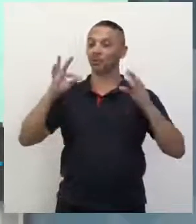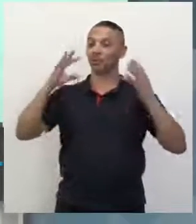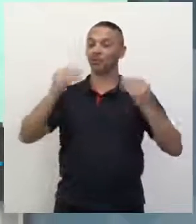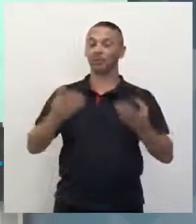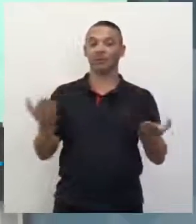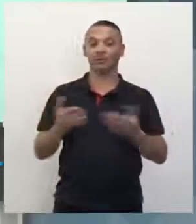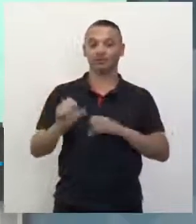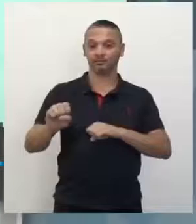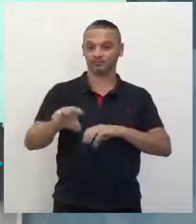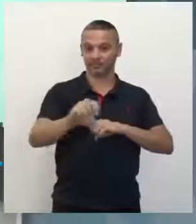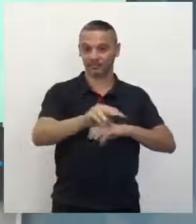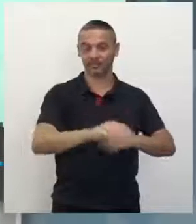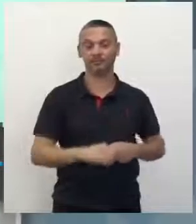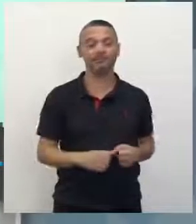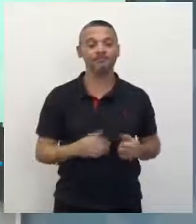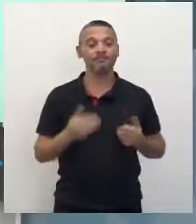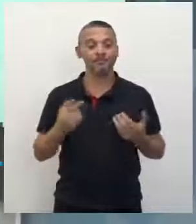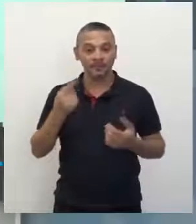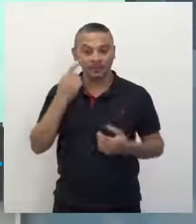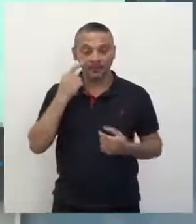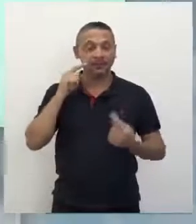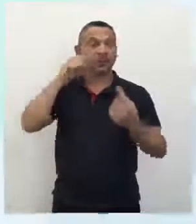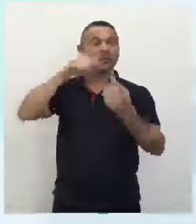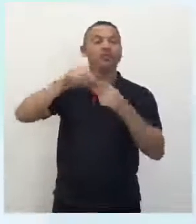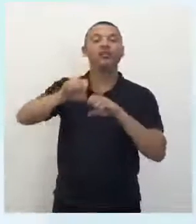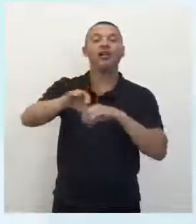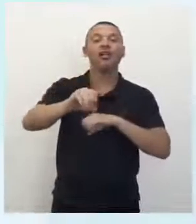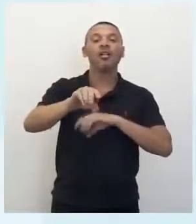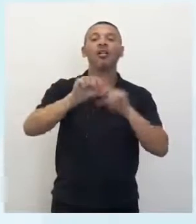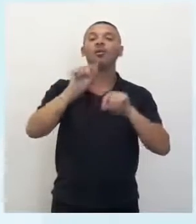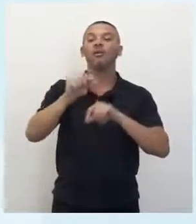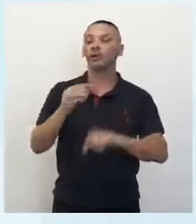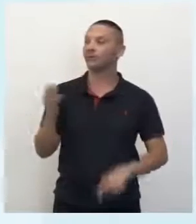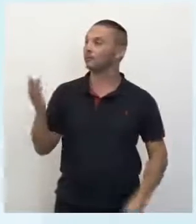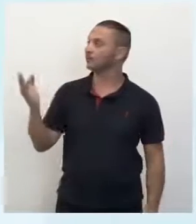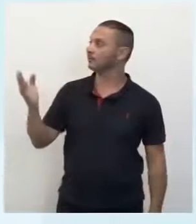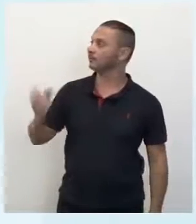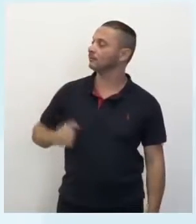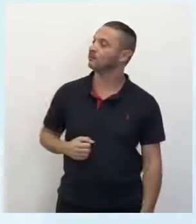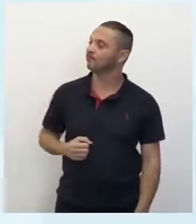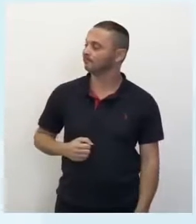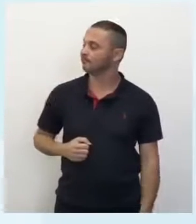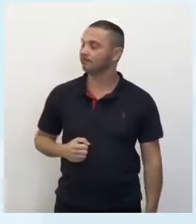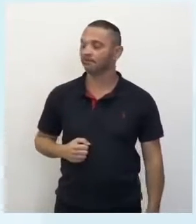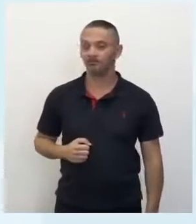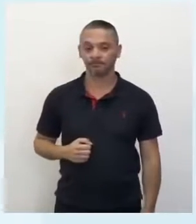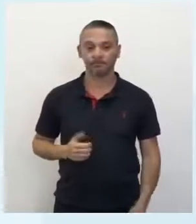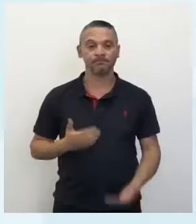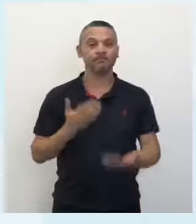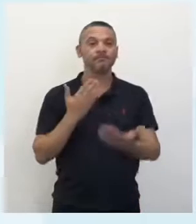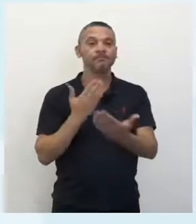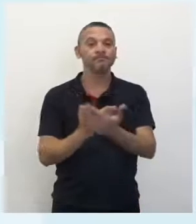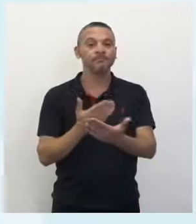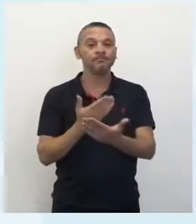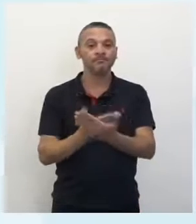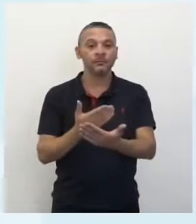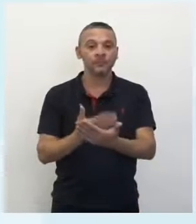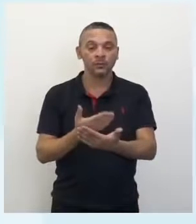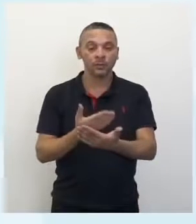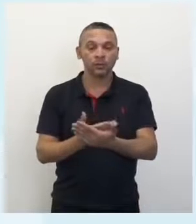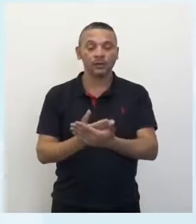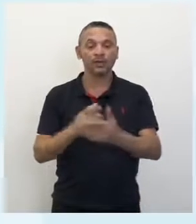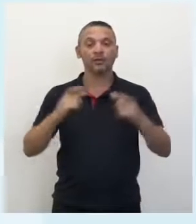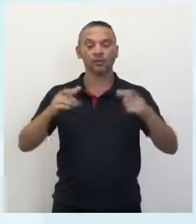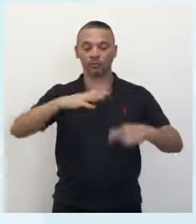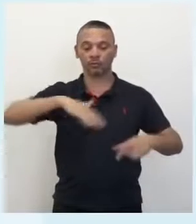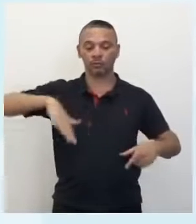aqui à nossa aula. Muito bem, vamos ver o objetivo desta aula aí, então? Tá aí, ó. Estudar a organização dos seres vivos